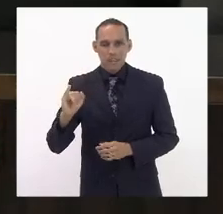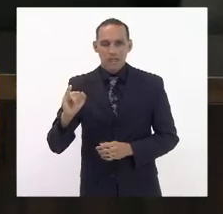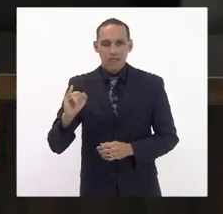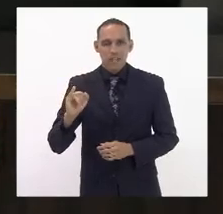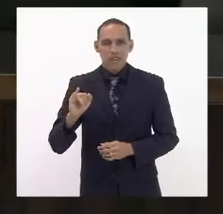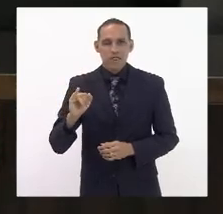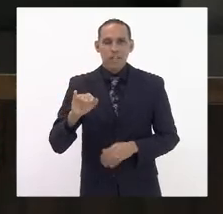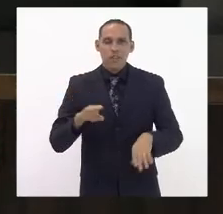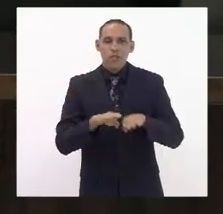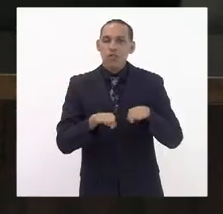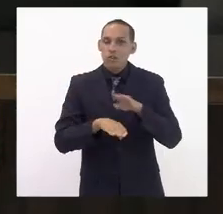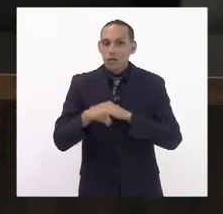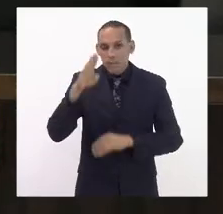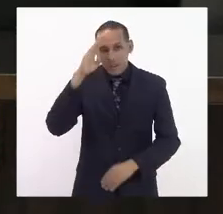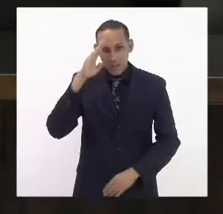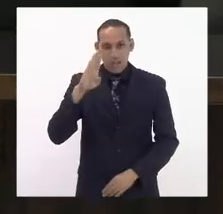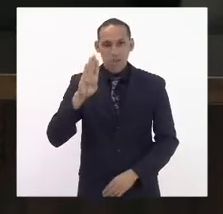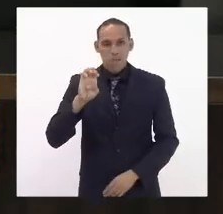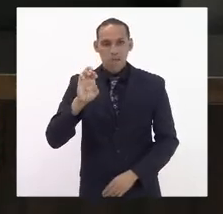subtenente Bernardo.